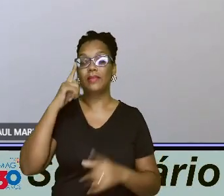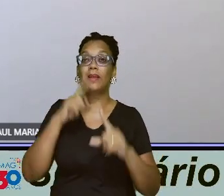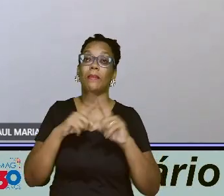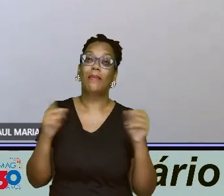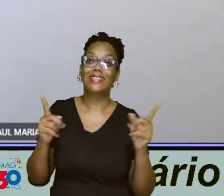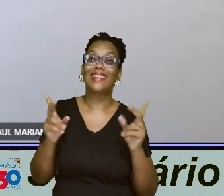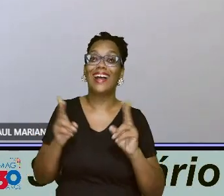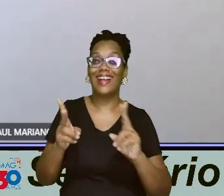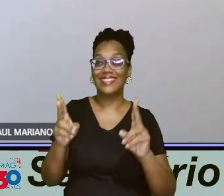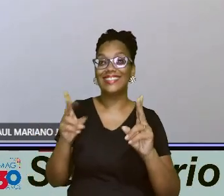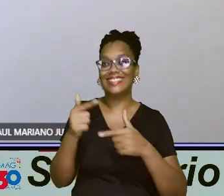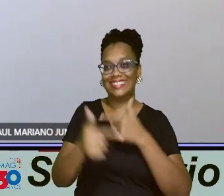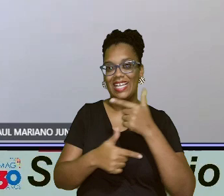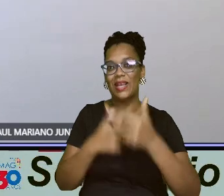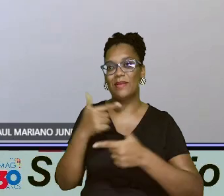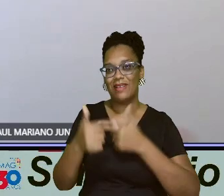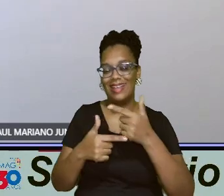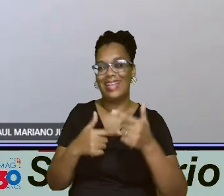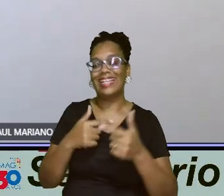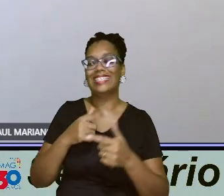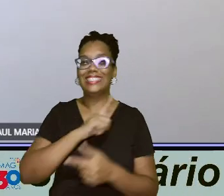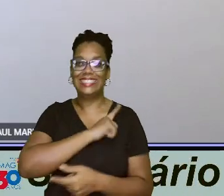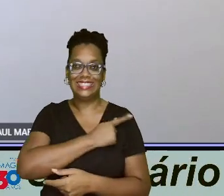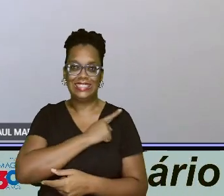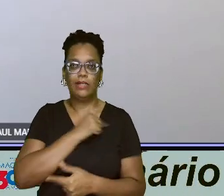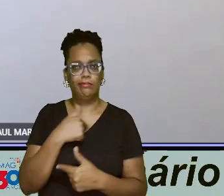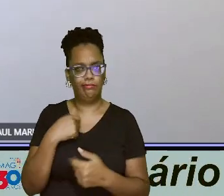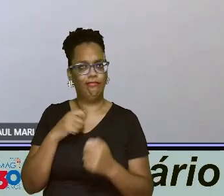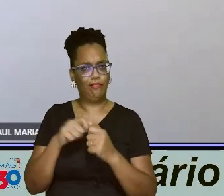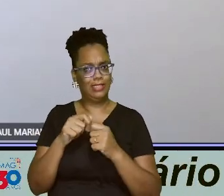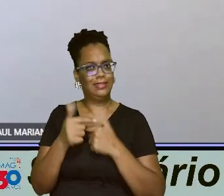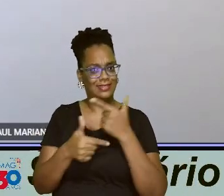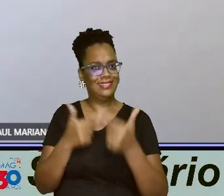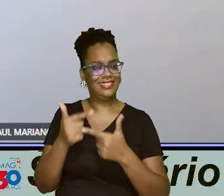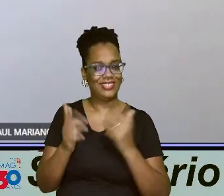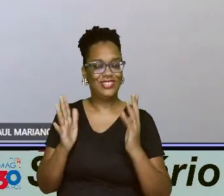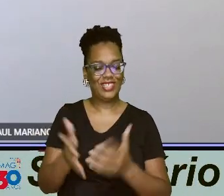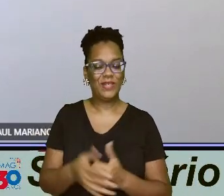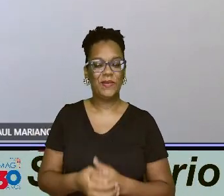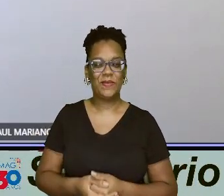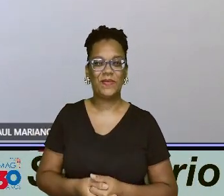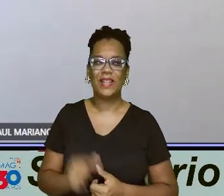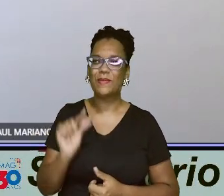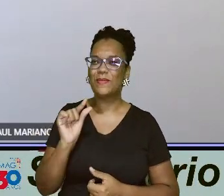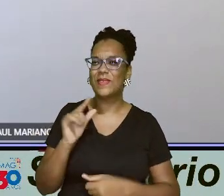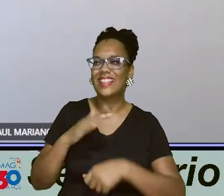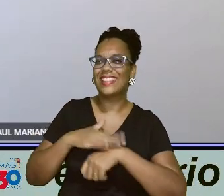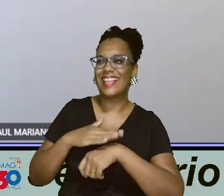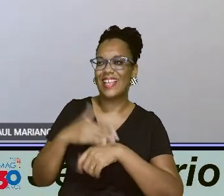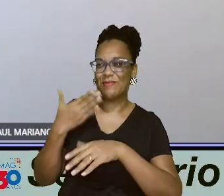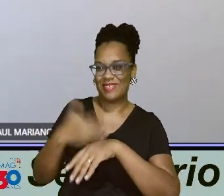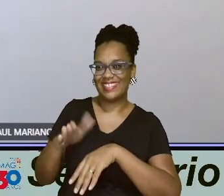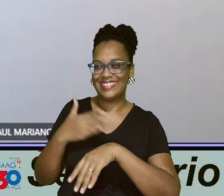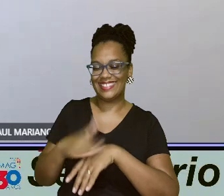assim esse é um trabalho de digestão que estamos fazendo, né? Ainda é muito, muito pouco tempo nessa